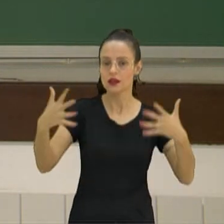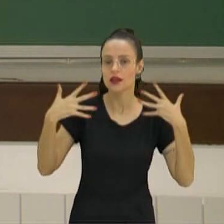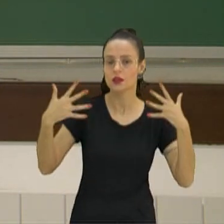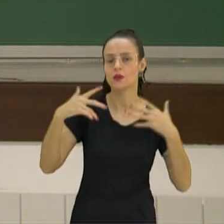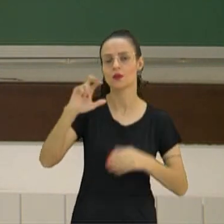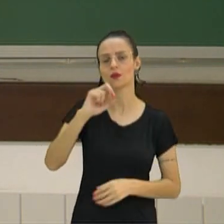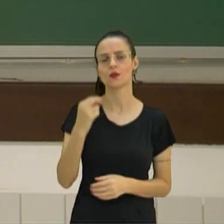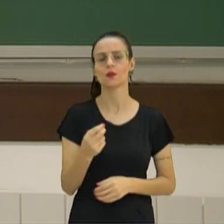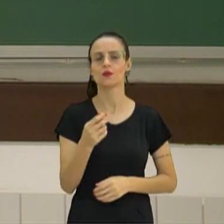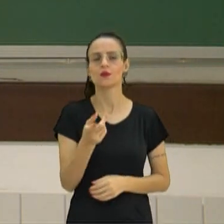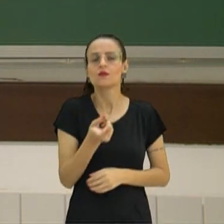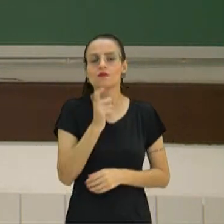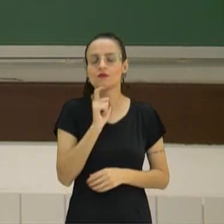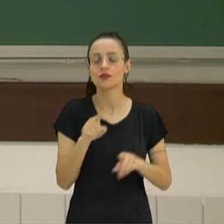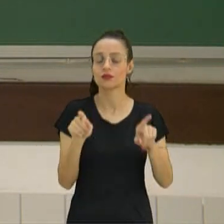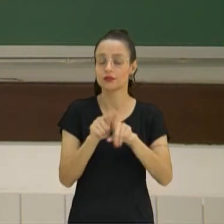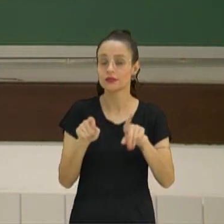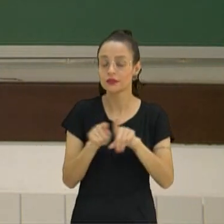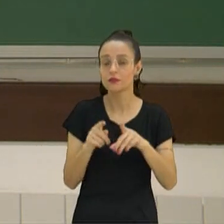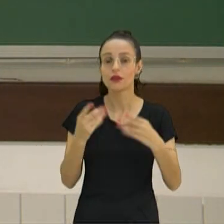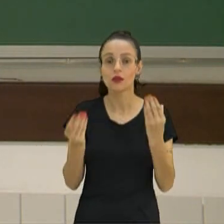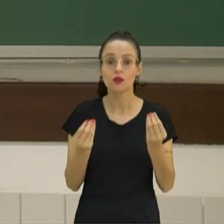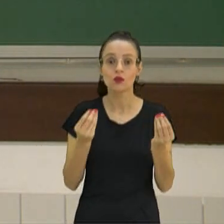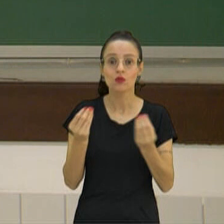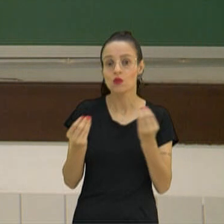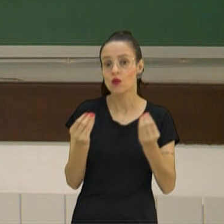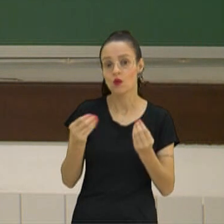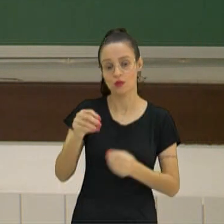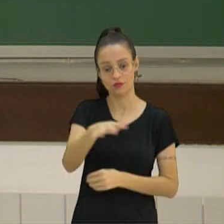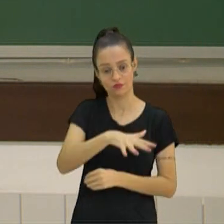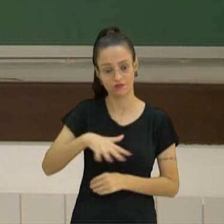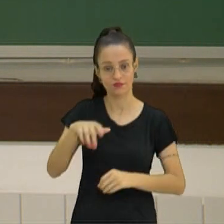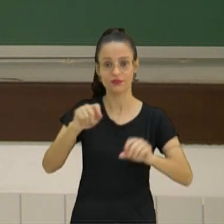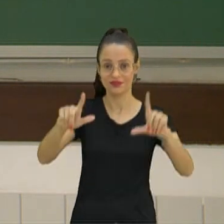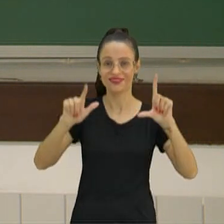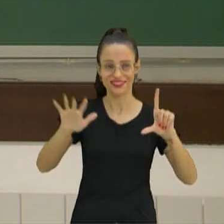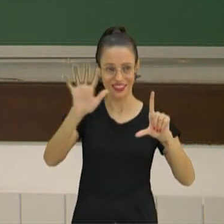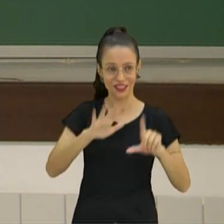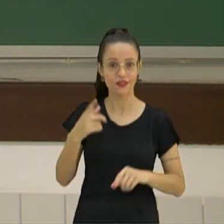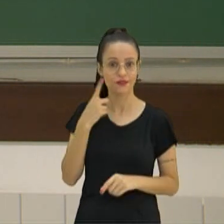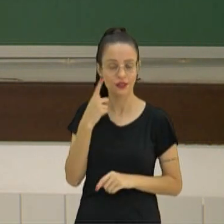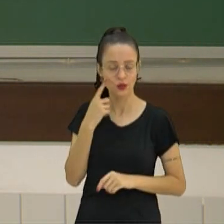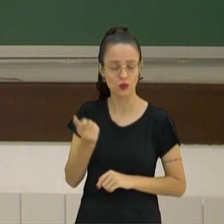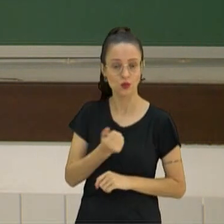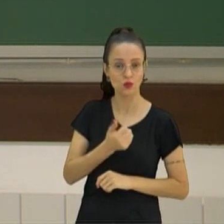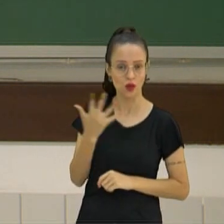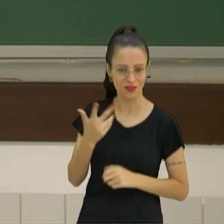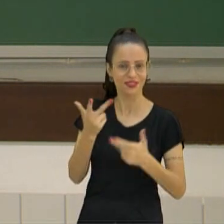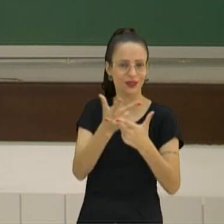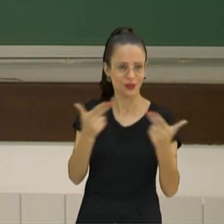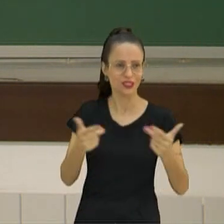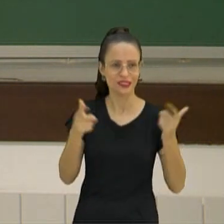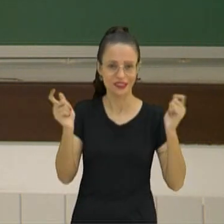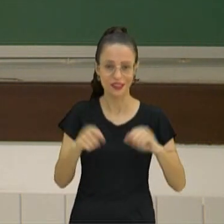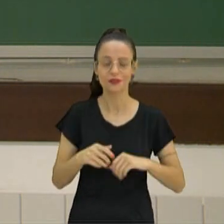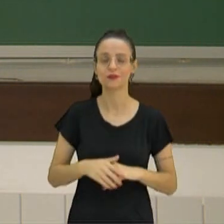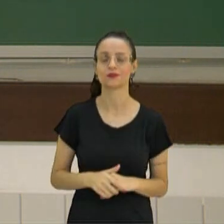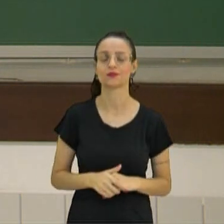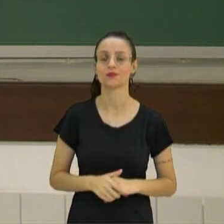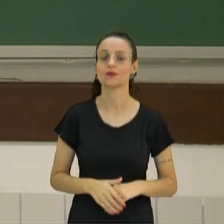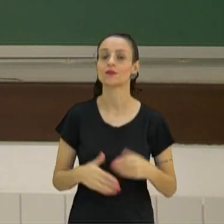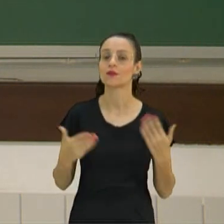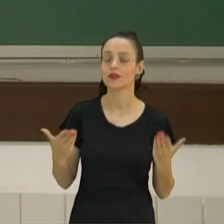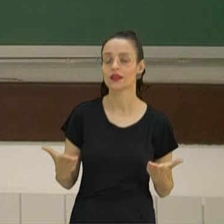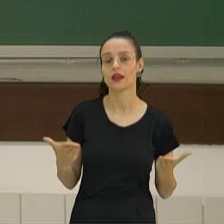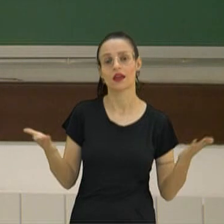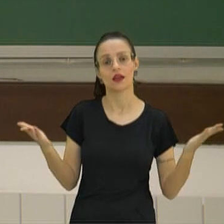quente, mas ao clima emocional da cena também. Viu quanta coisa que tem pra gente fazer, né? E aí,